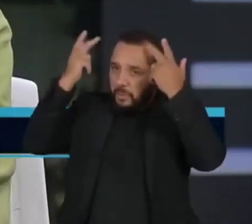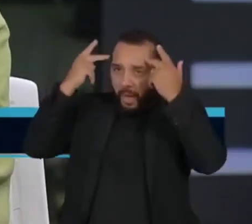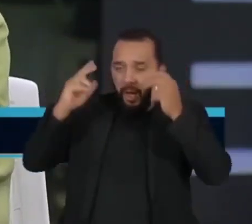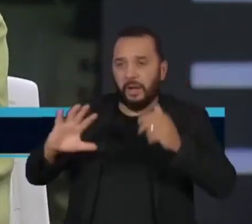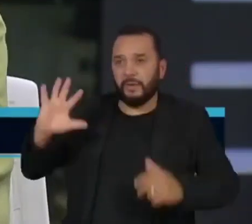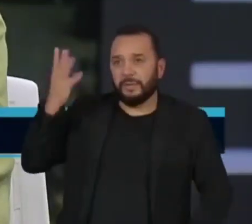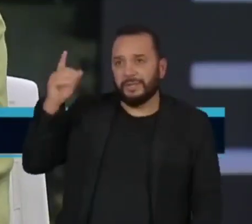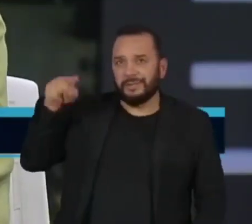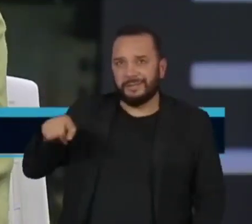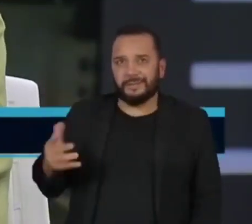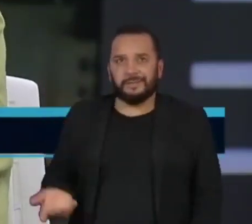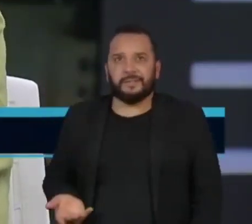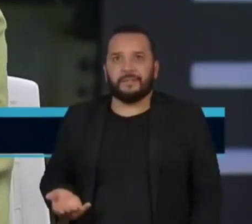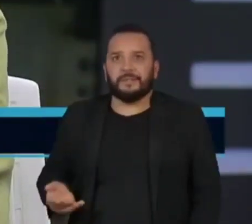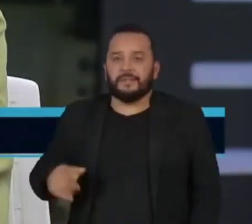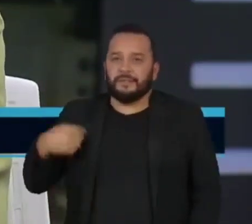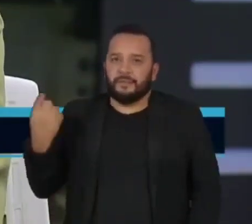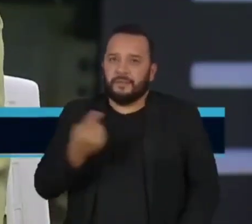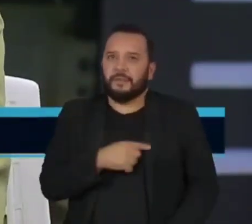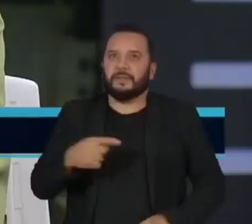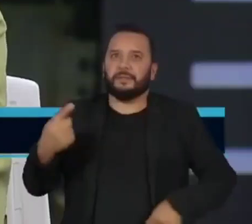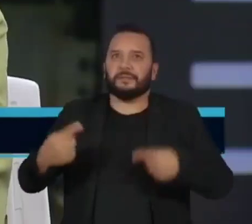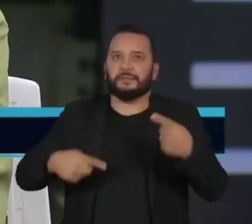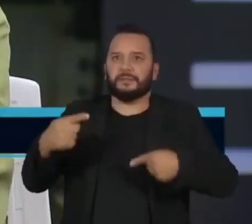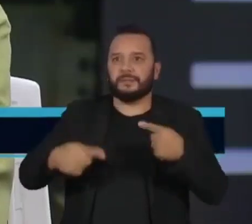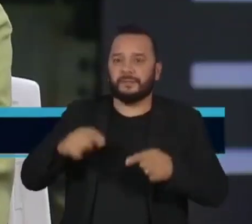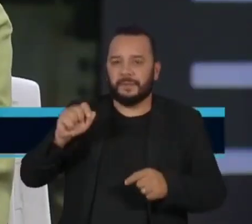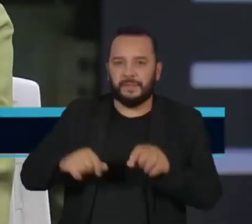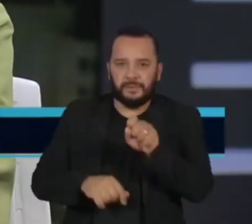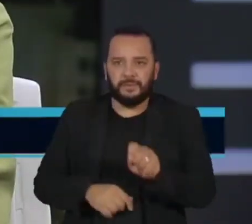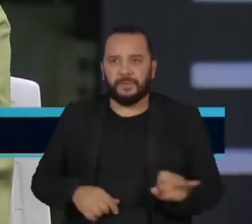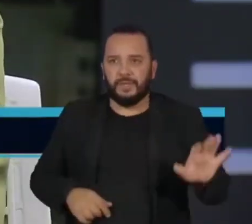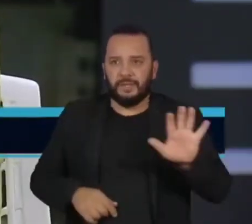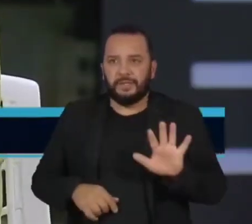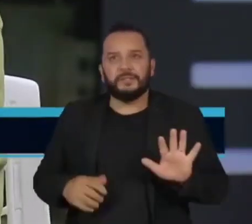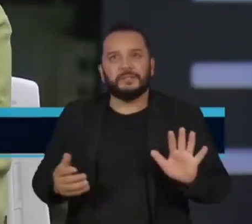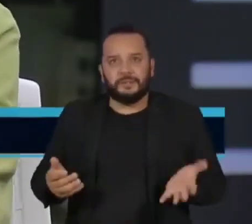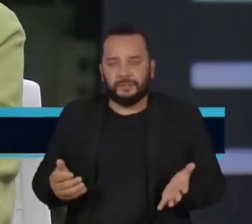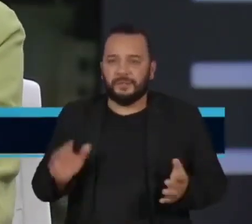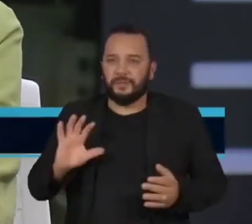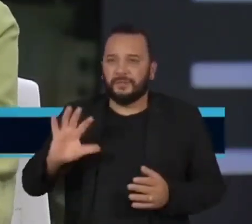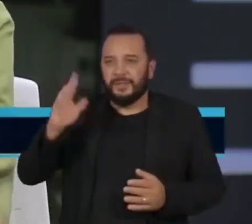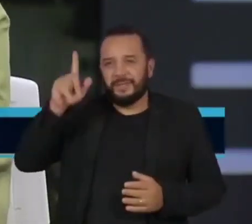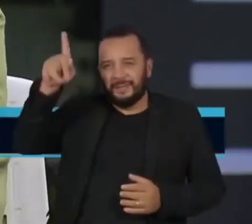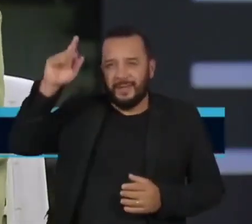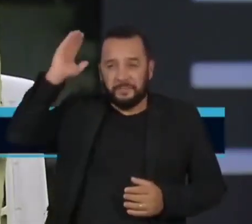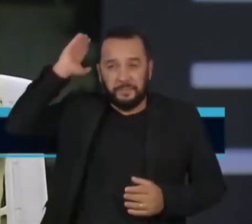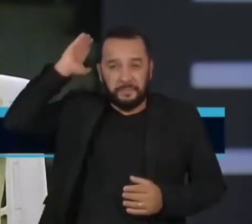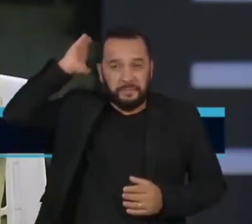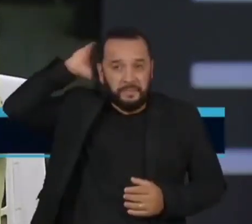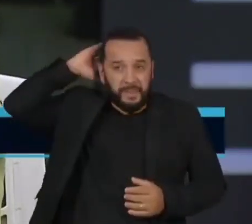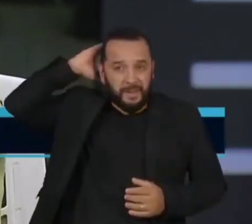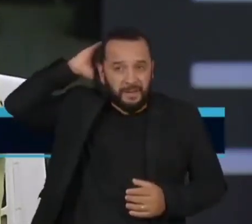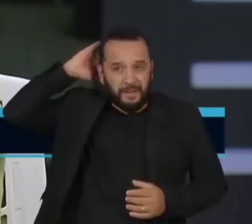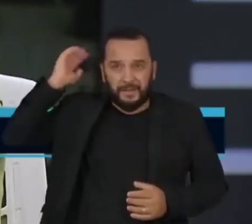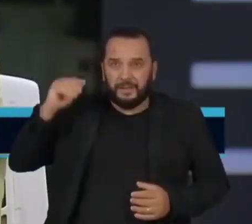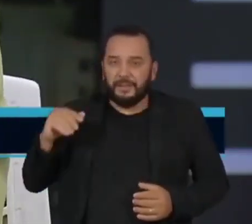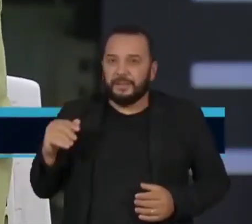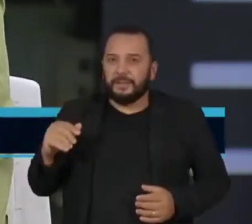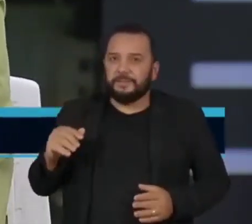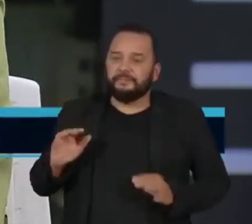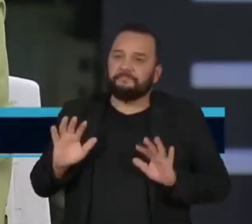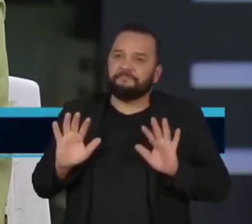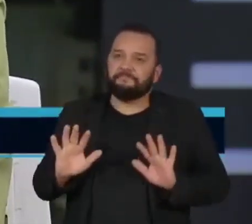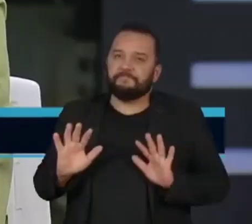né? Para quem aqui, a nossa discussão é tão aqui no Sudeste, tão aqui em São Paulo, que isso é longe. Isso acontece no Pará, né? A gente não fala e normalizou, o